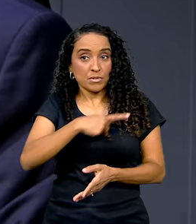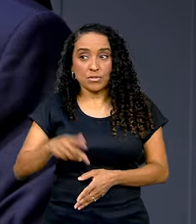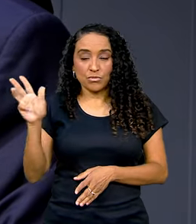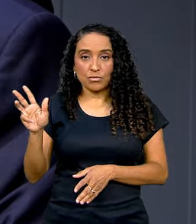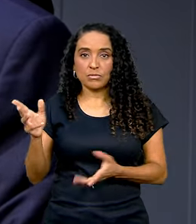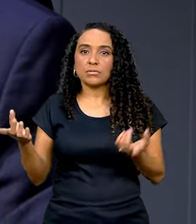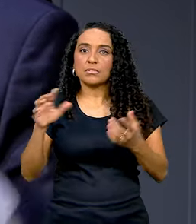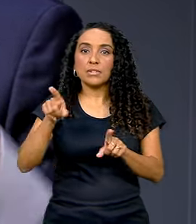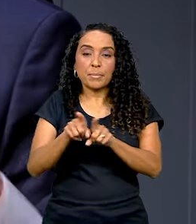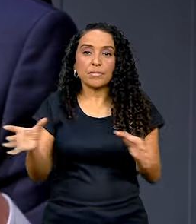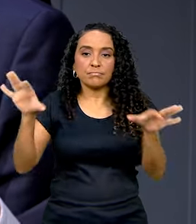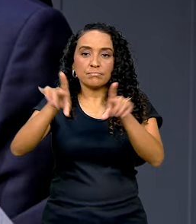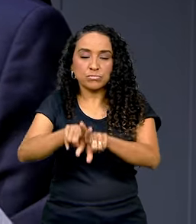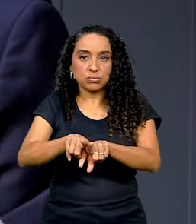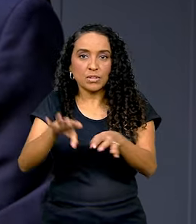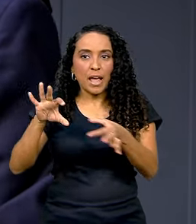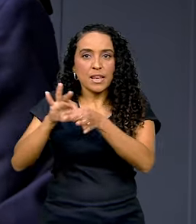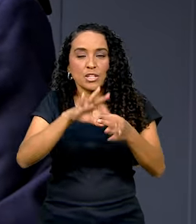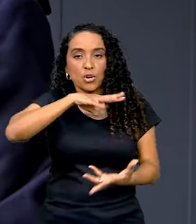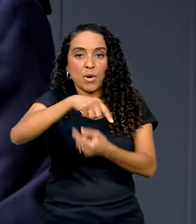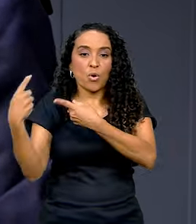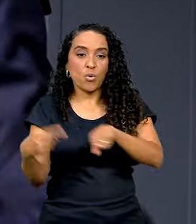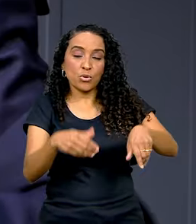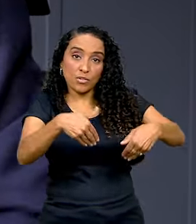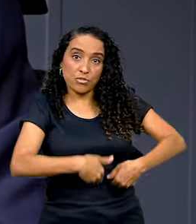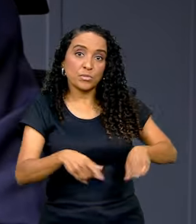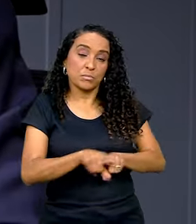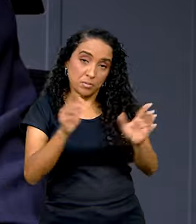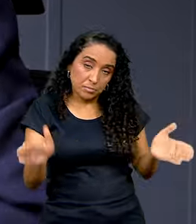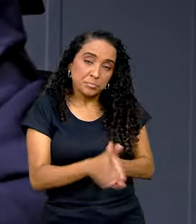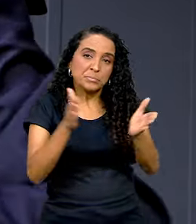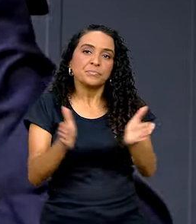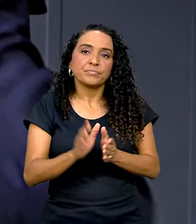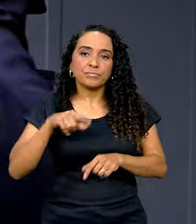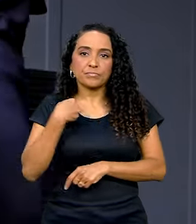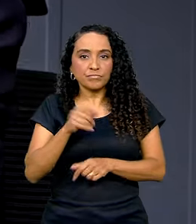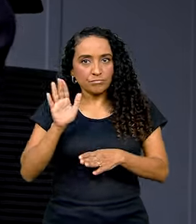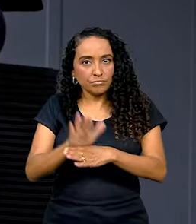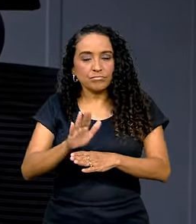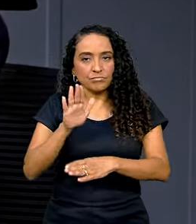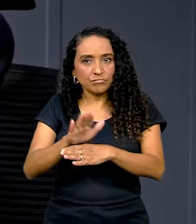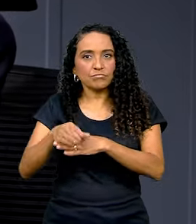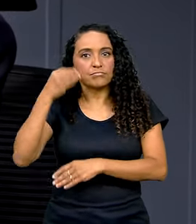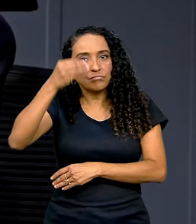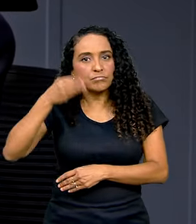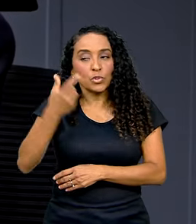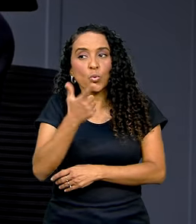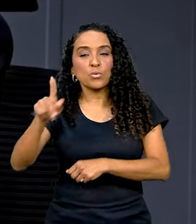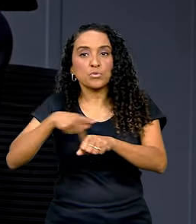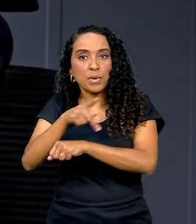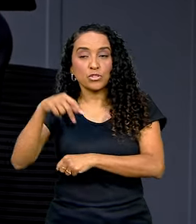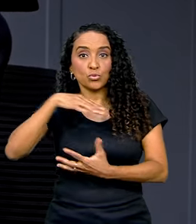presidente agora trabalhou aliança global contra a fome mas também contra a pobreza pra gente ajudar com a nossa